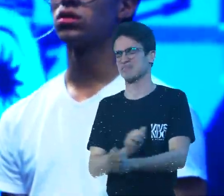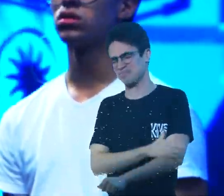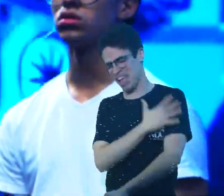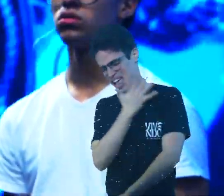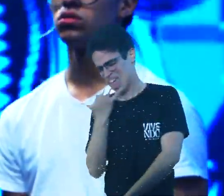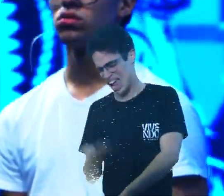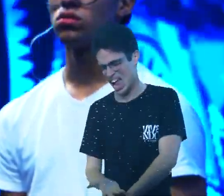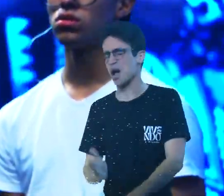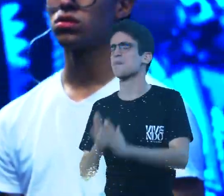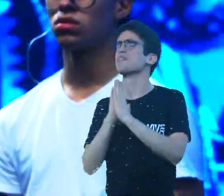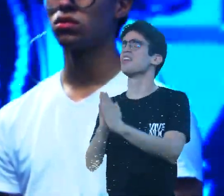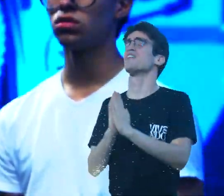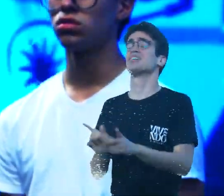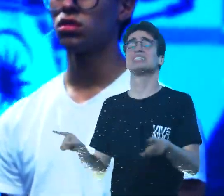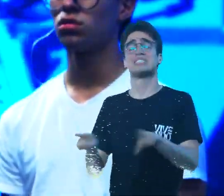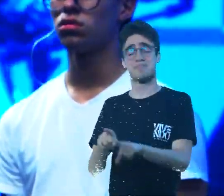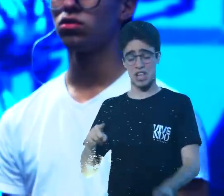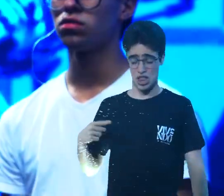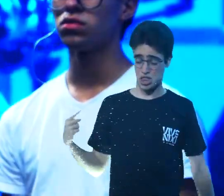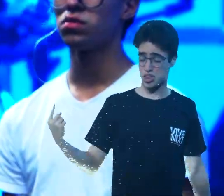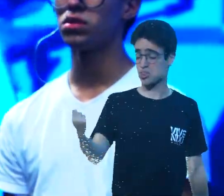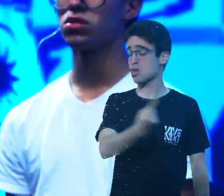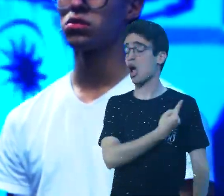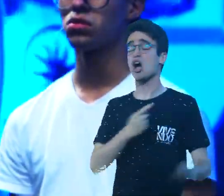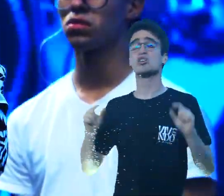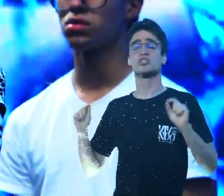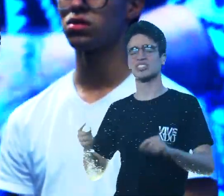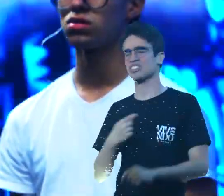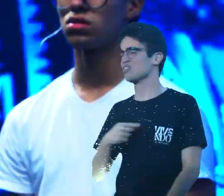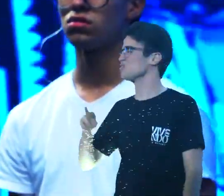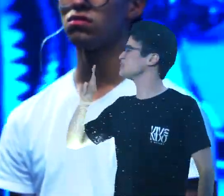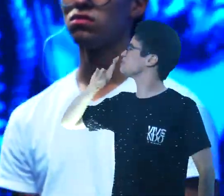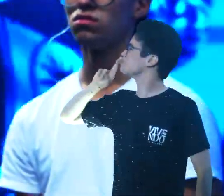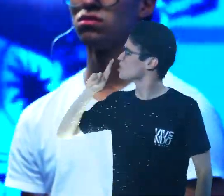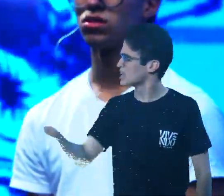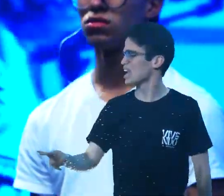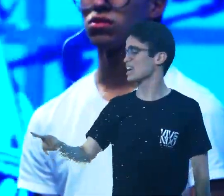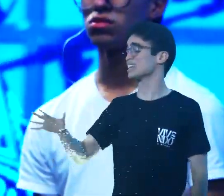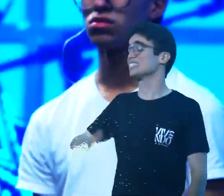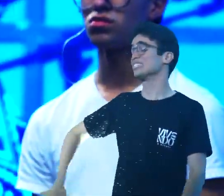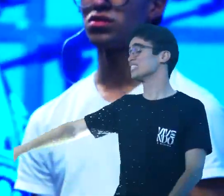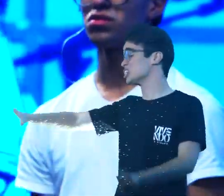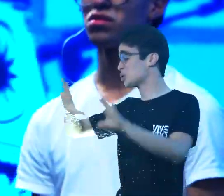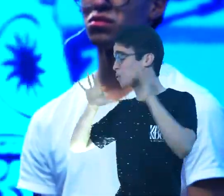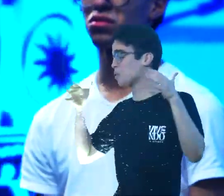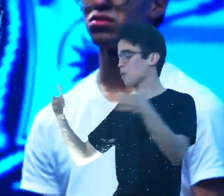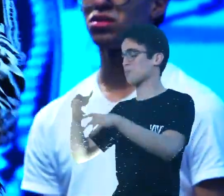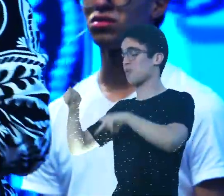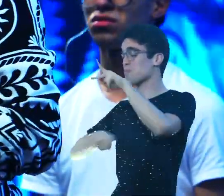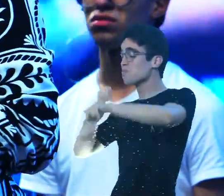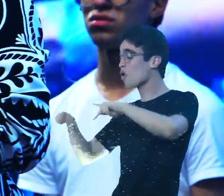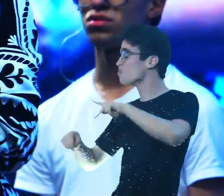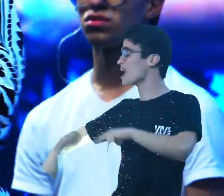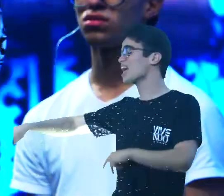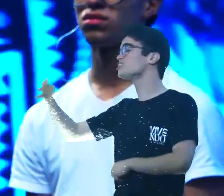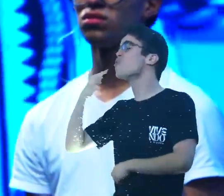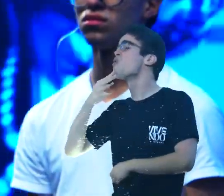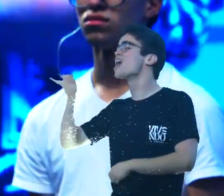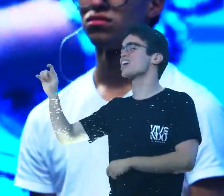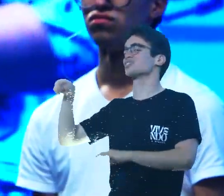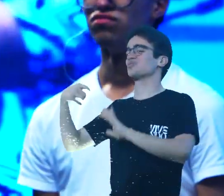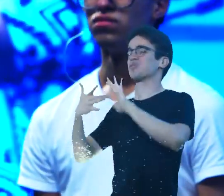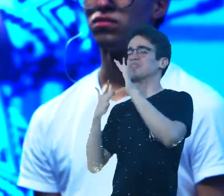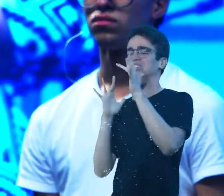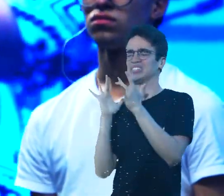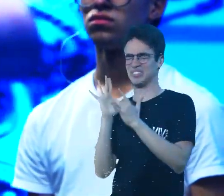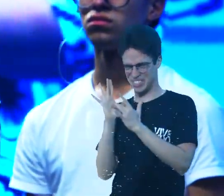que nós somos resposta ao grito de um povo por um Deus que eles nem sequer